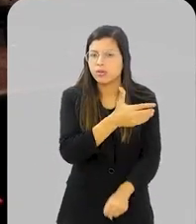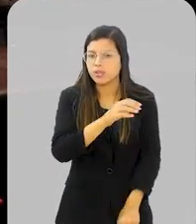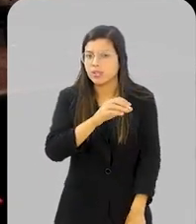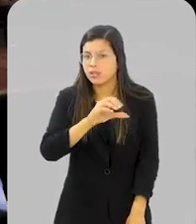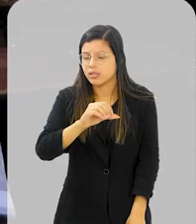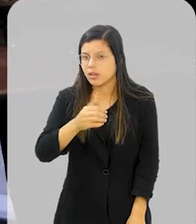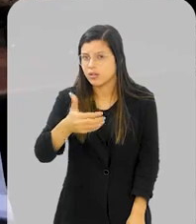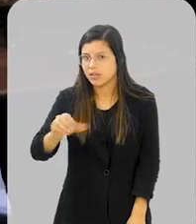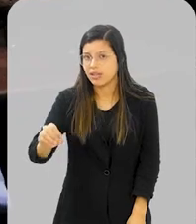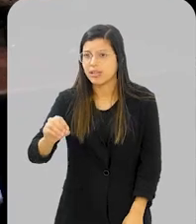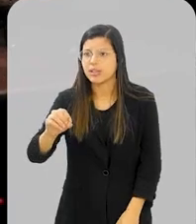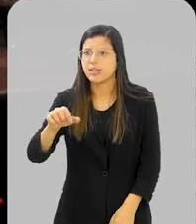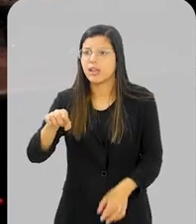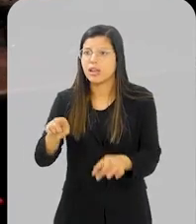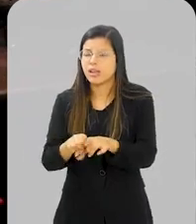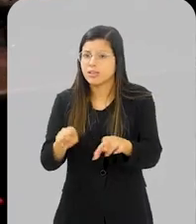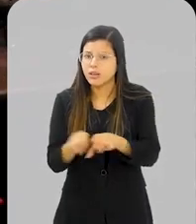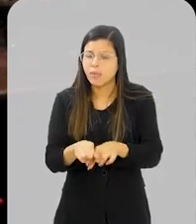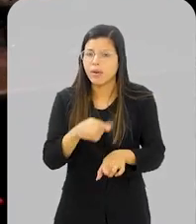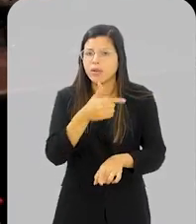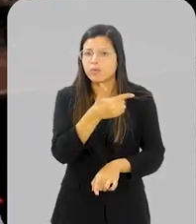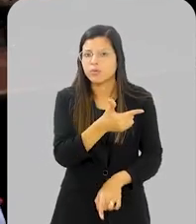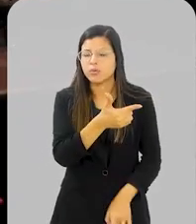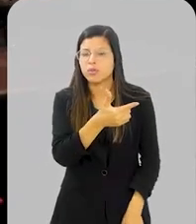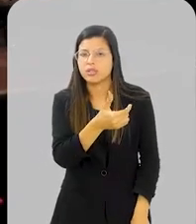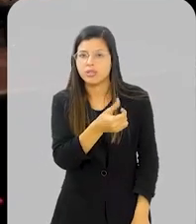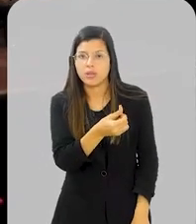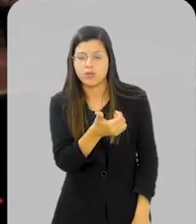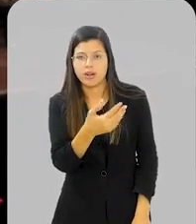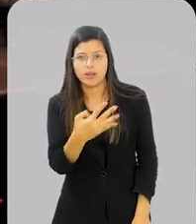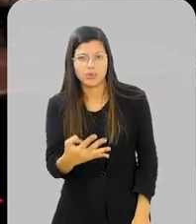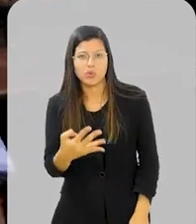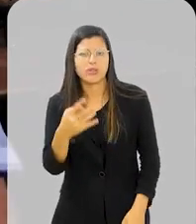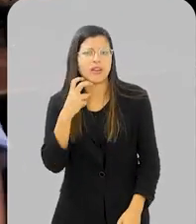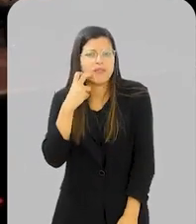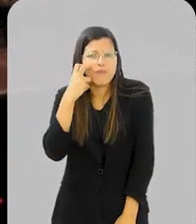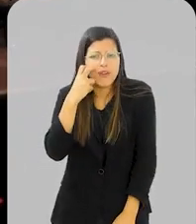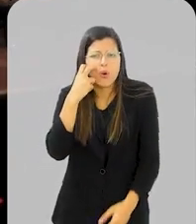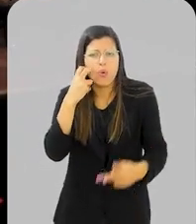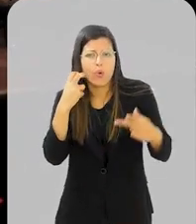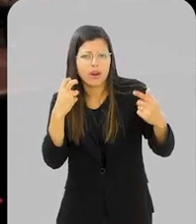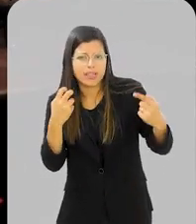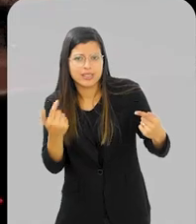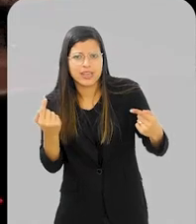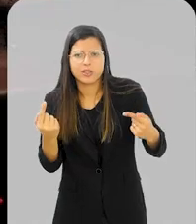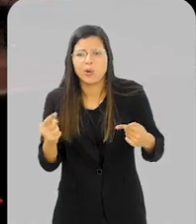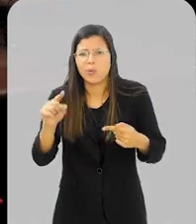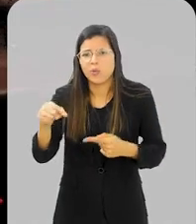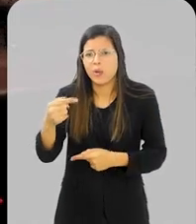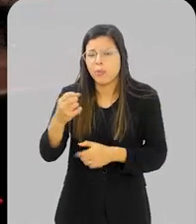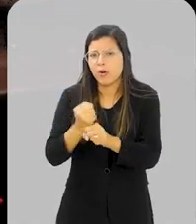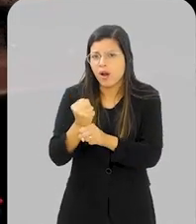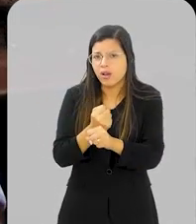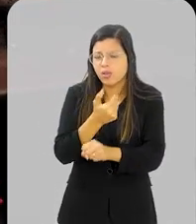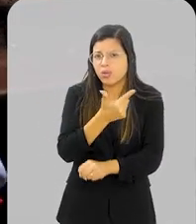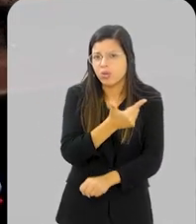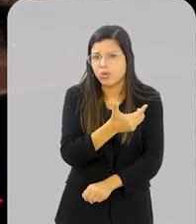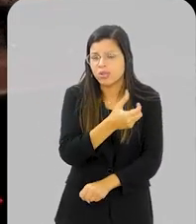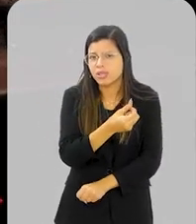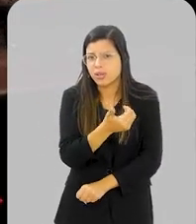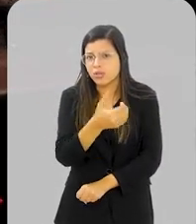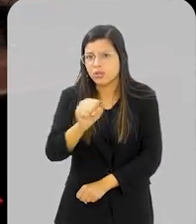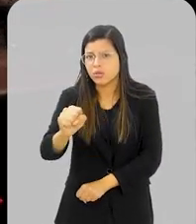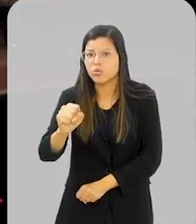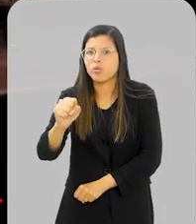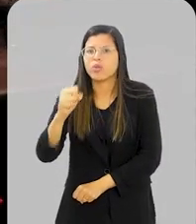do Sul. 2014 do Brasil, aquela vergonha de 7-1 para a Alemanha. Depois 2018 na Rússia, não, que coisa horrorosa.